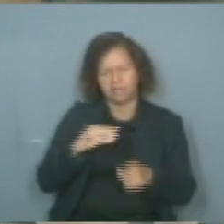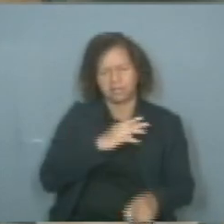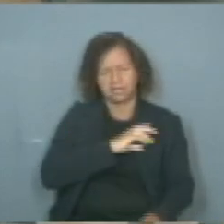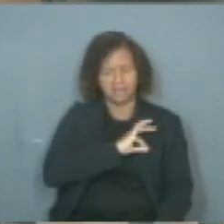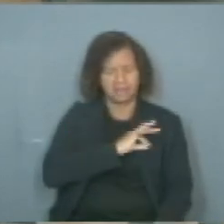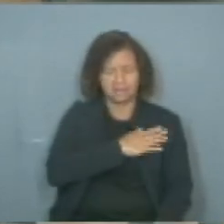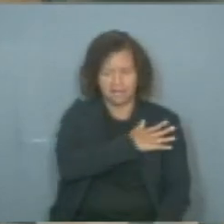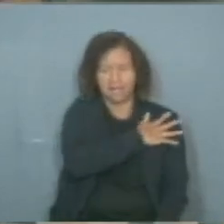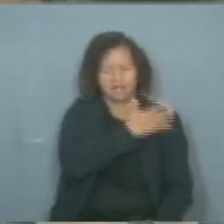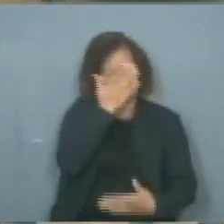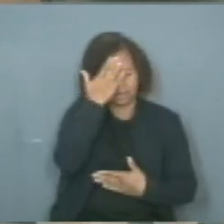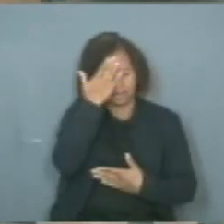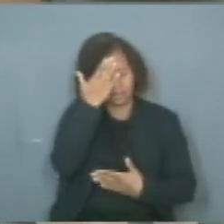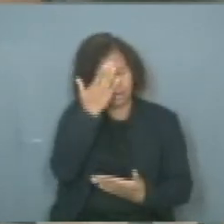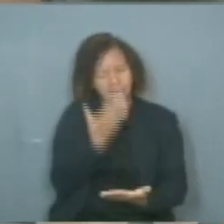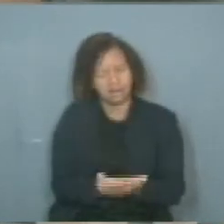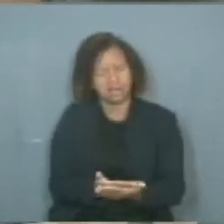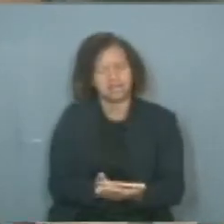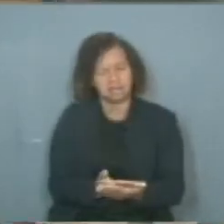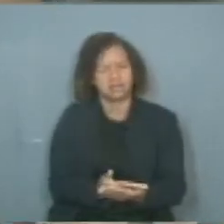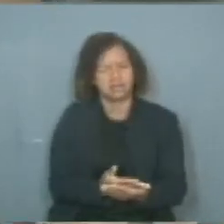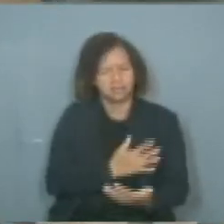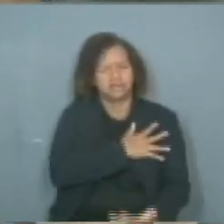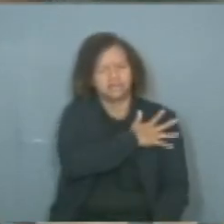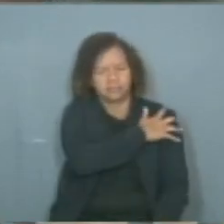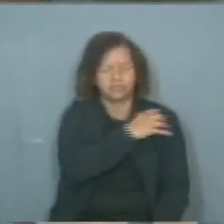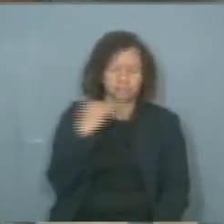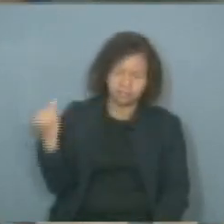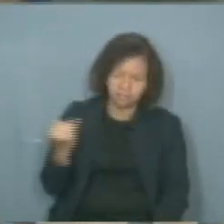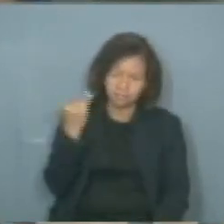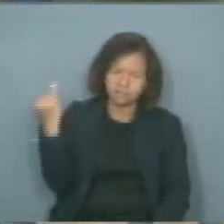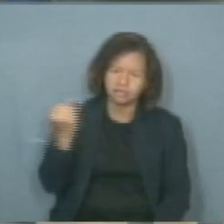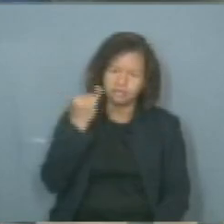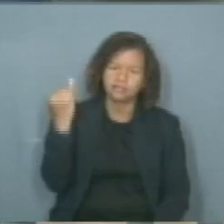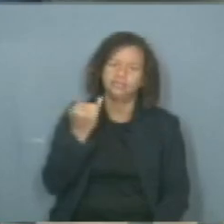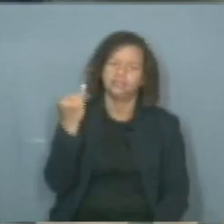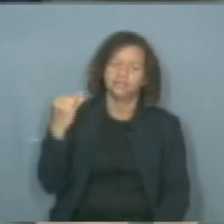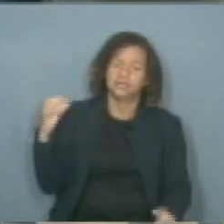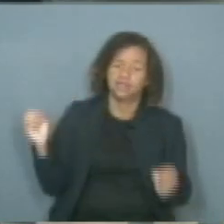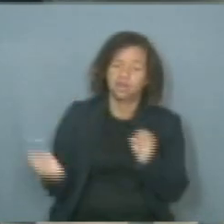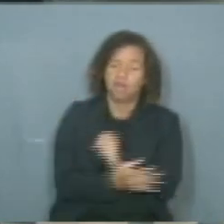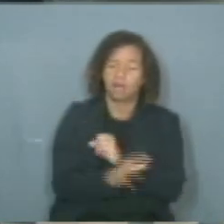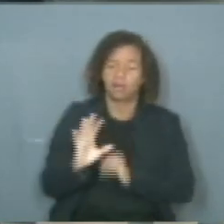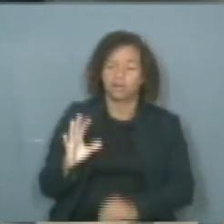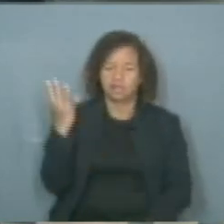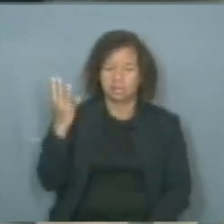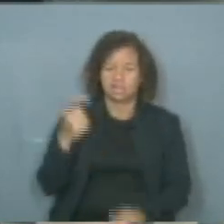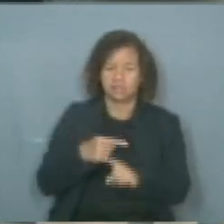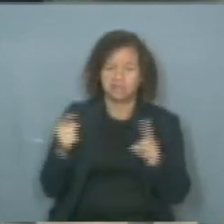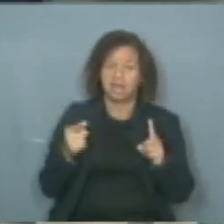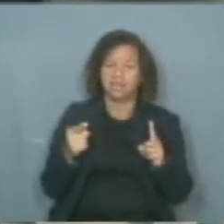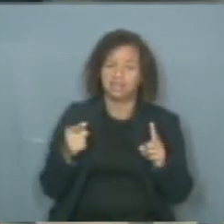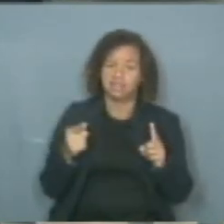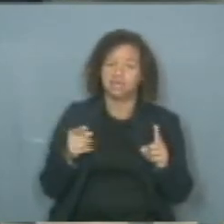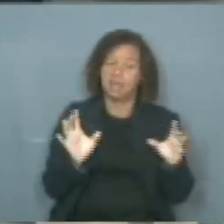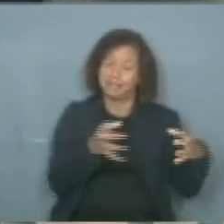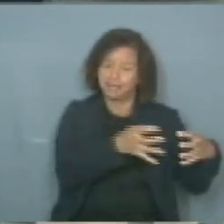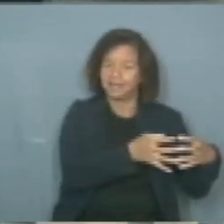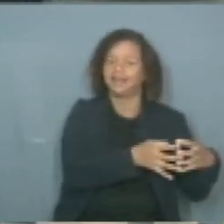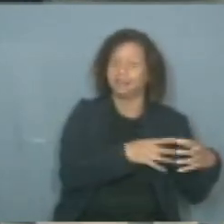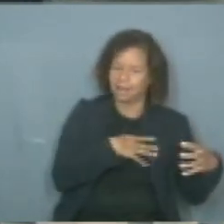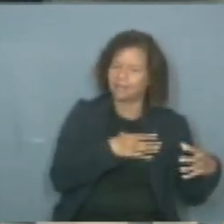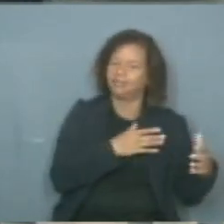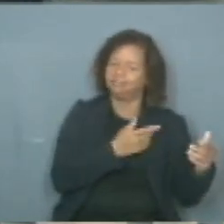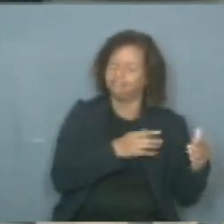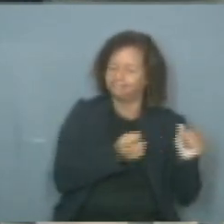militares, e eu acredito que os militares foram muito importantes para que esse golpe não acontecesse, mas uma parte deles estavam